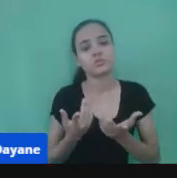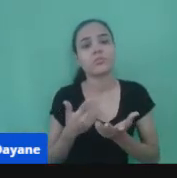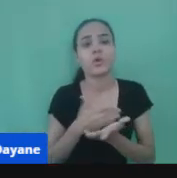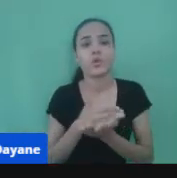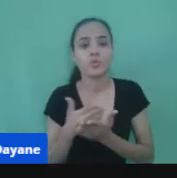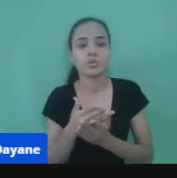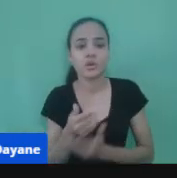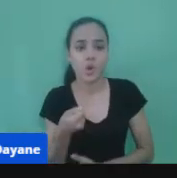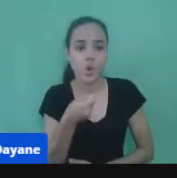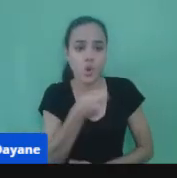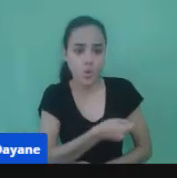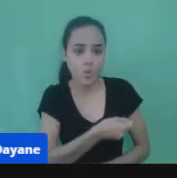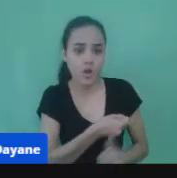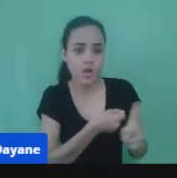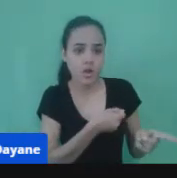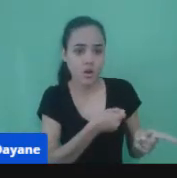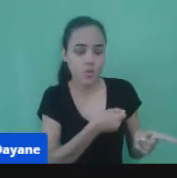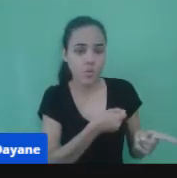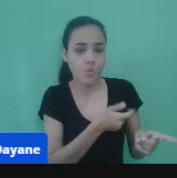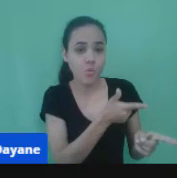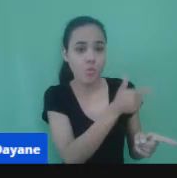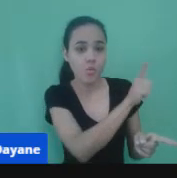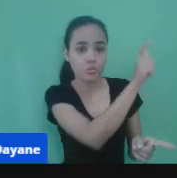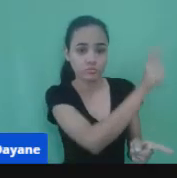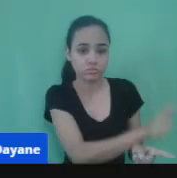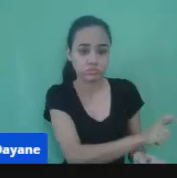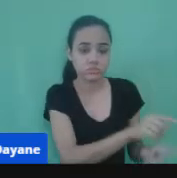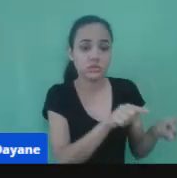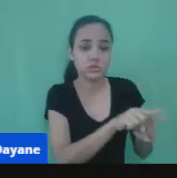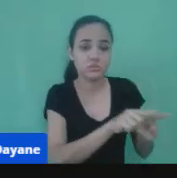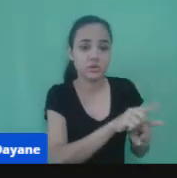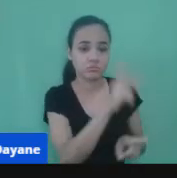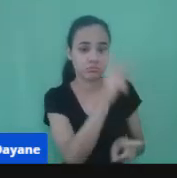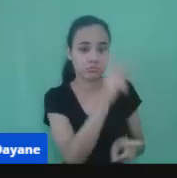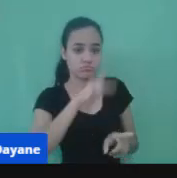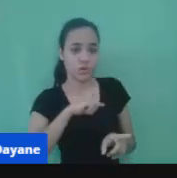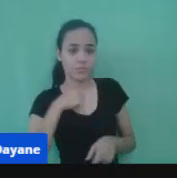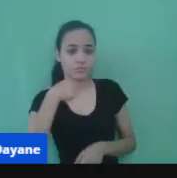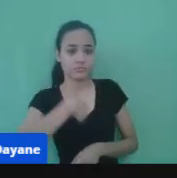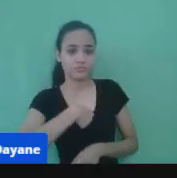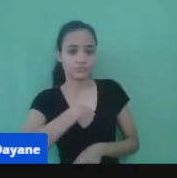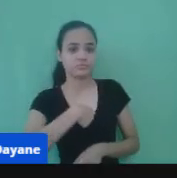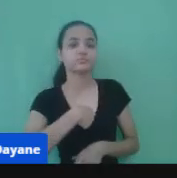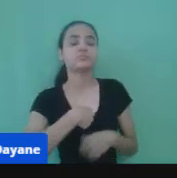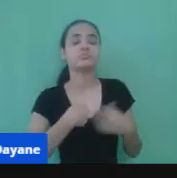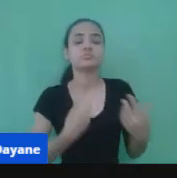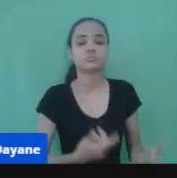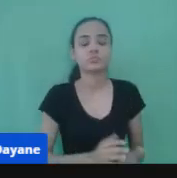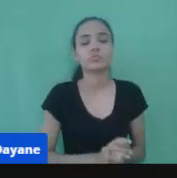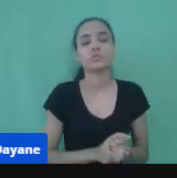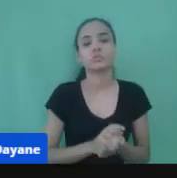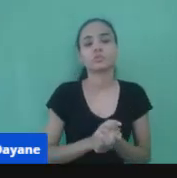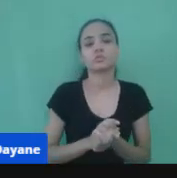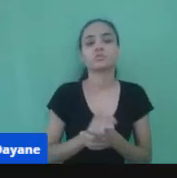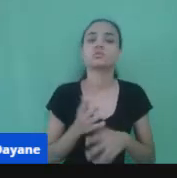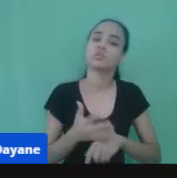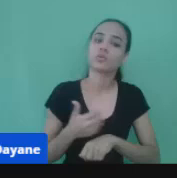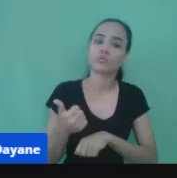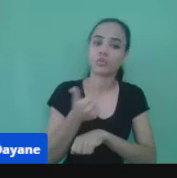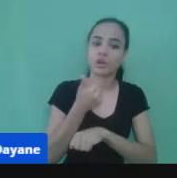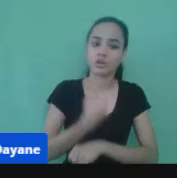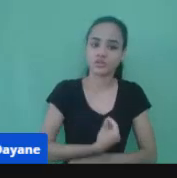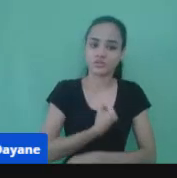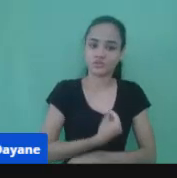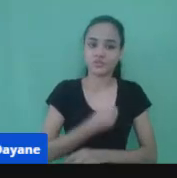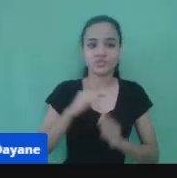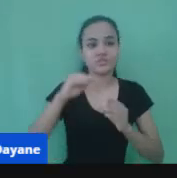si mesmo. Então, a Convida, essas comissões de meio ambiente e qualidade de vida na escola, são muito legais. Tá? Inclusive, no MEC, a gente tem